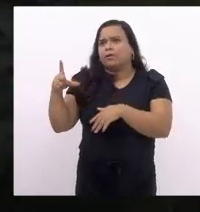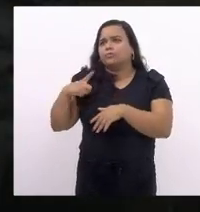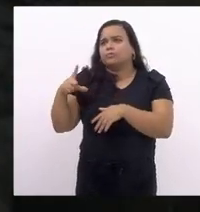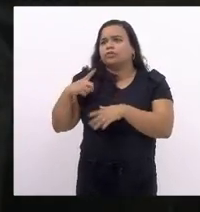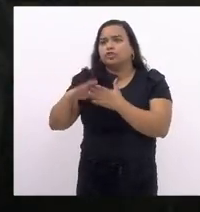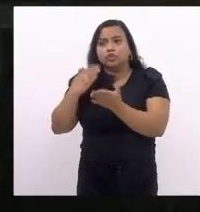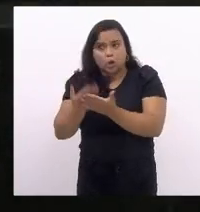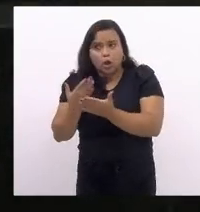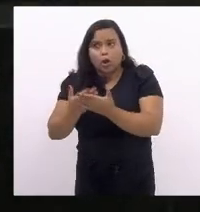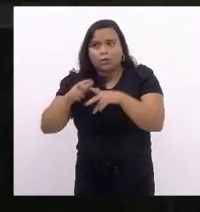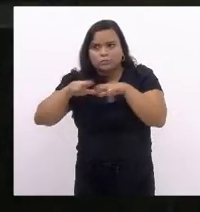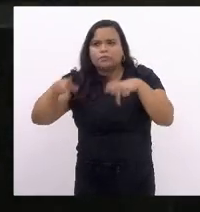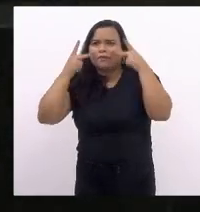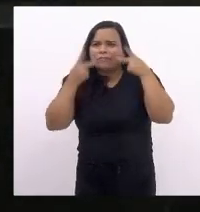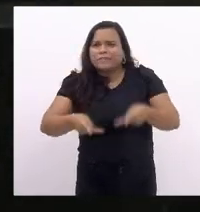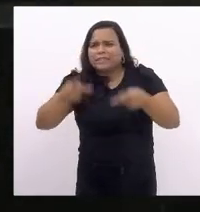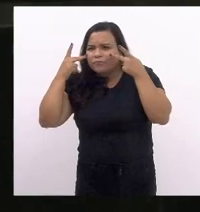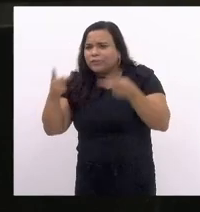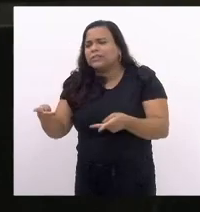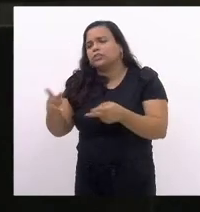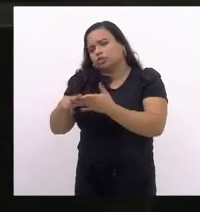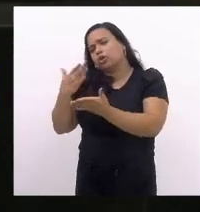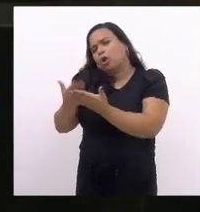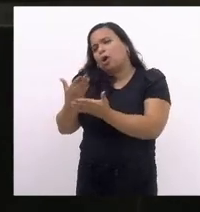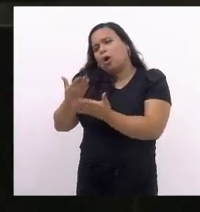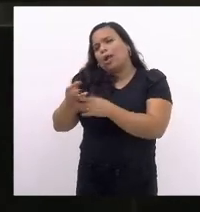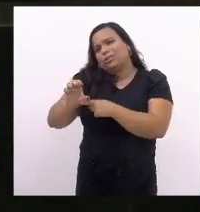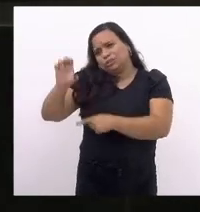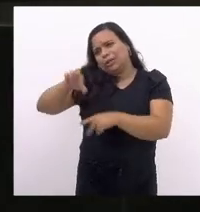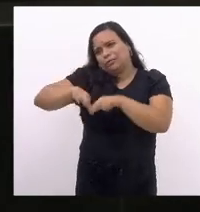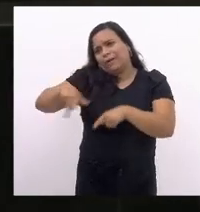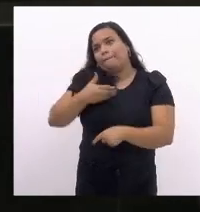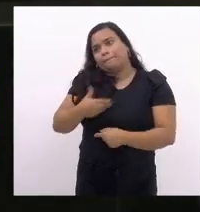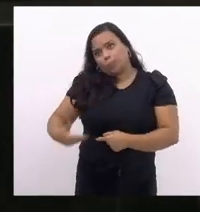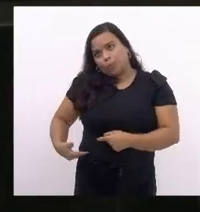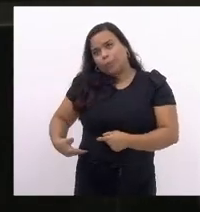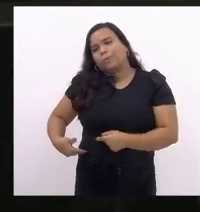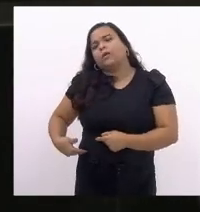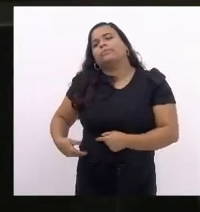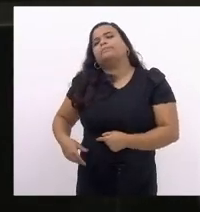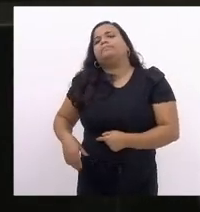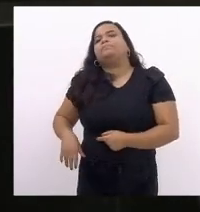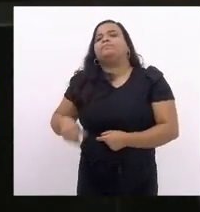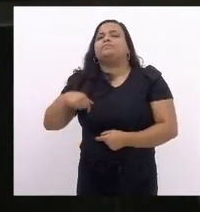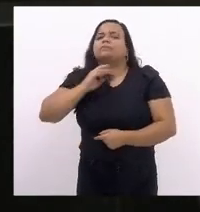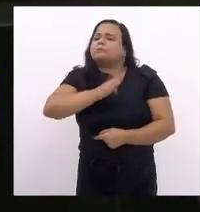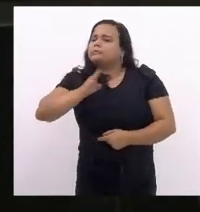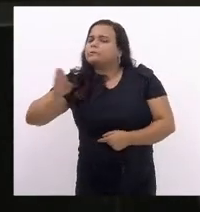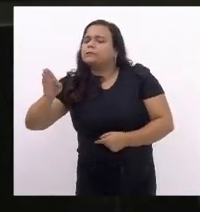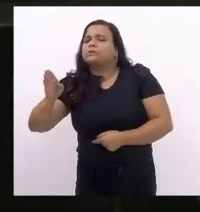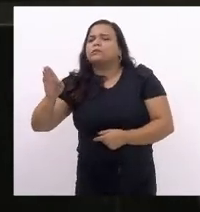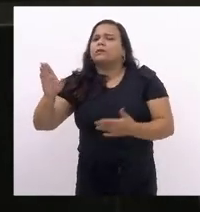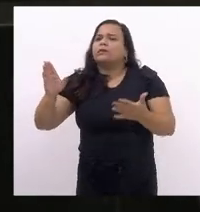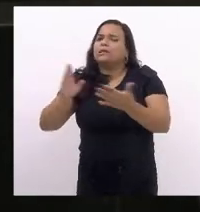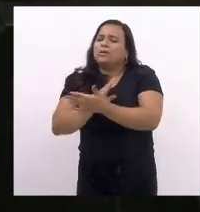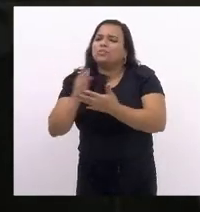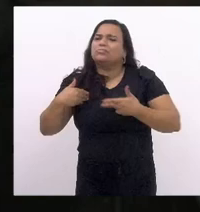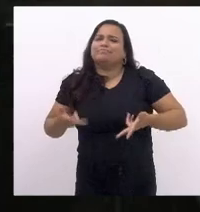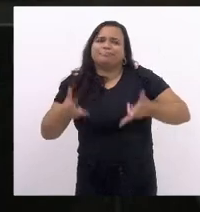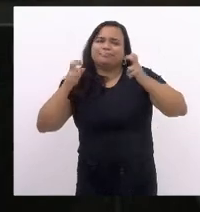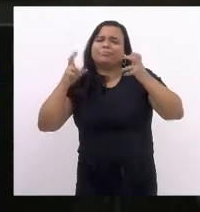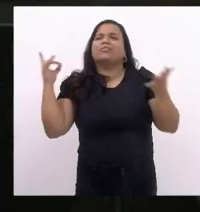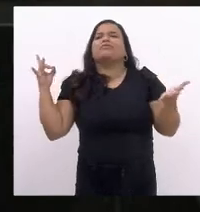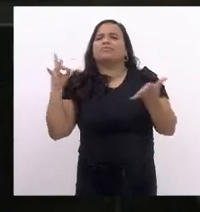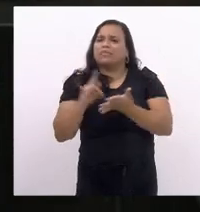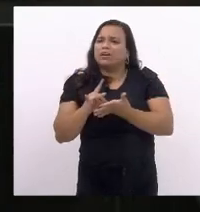escolas estaduais da nossa rede pública, e realmente alguns pontos que são